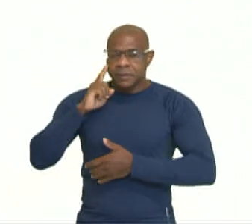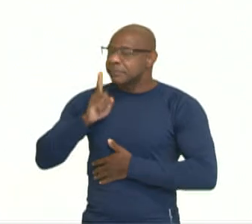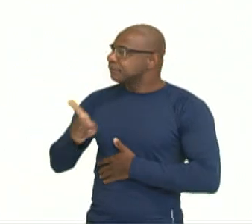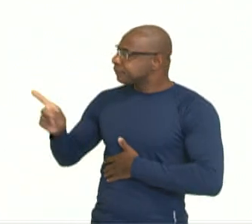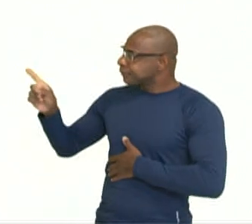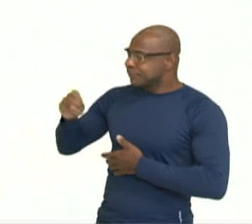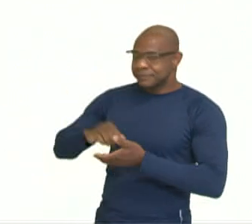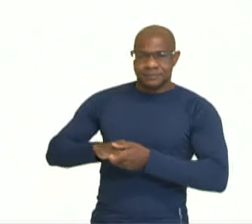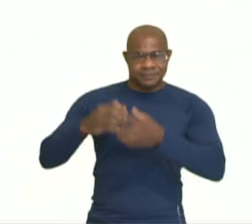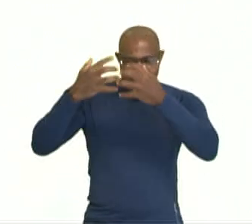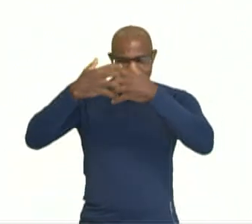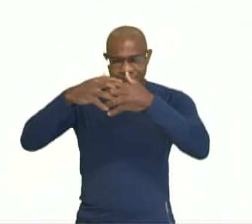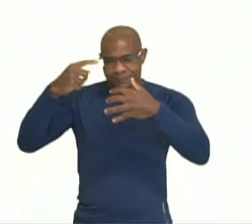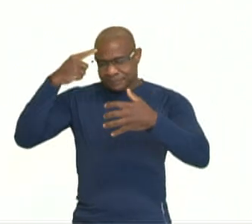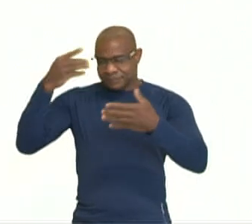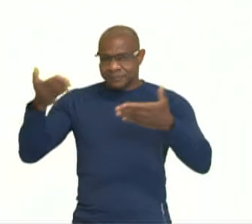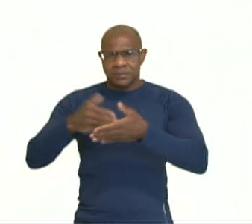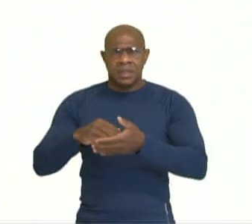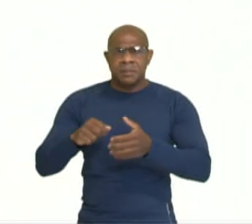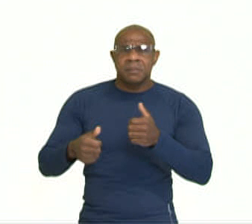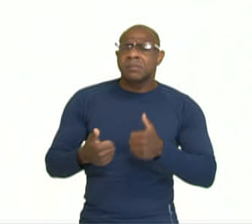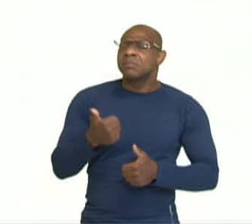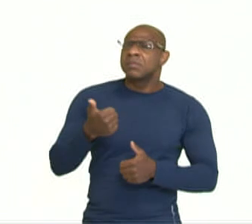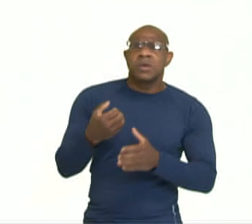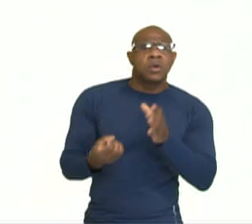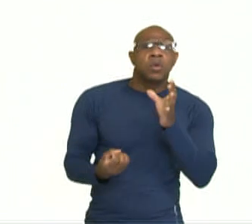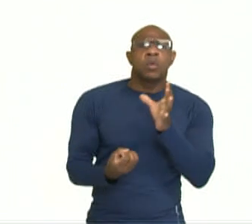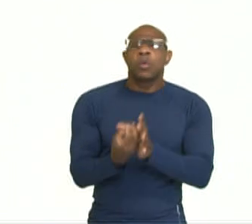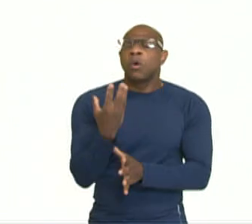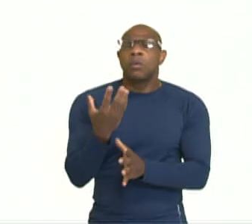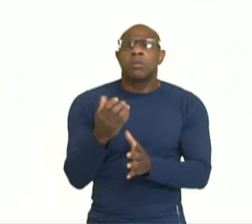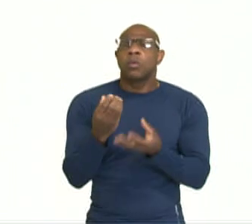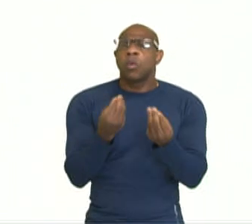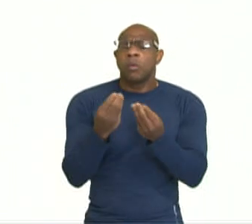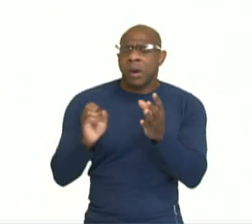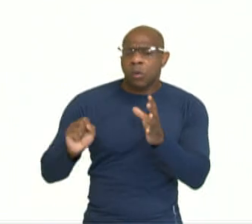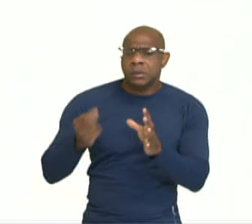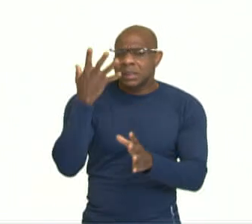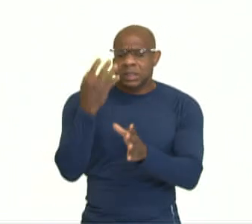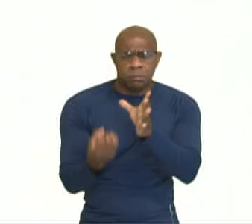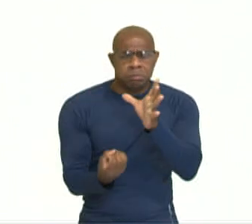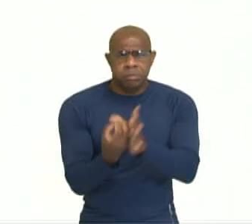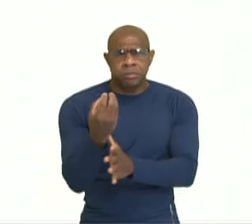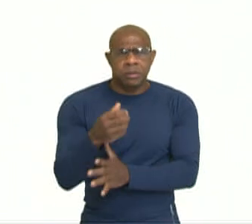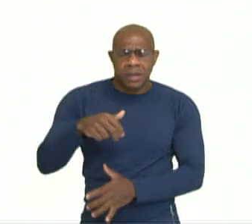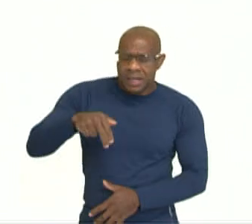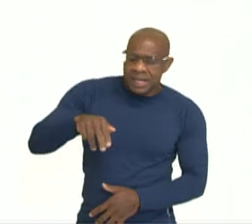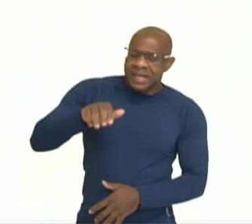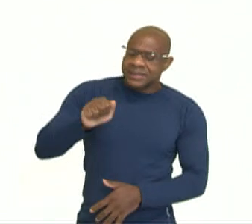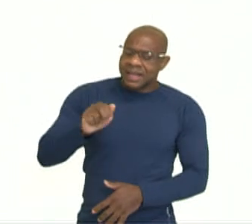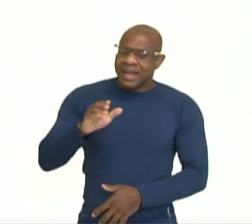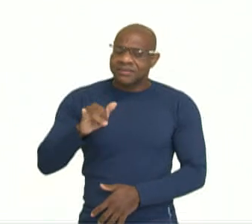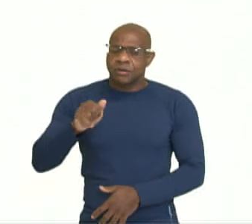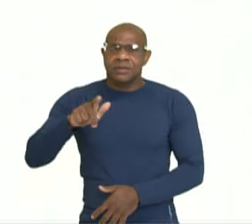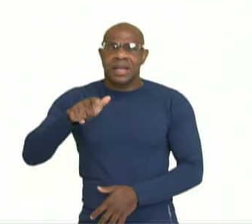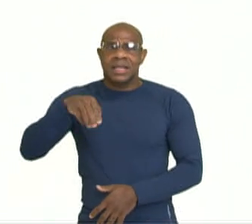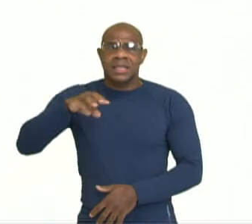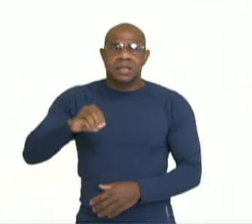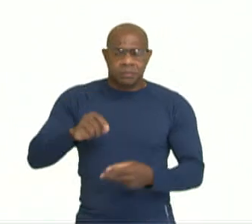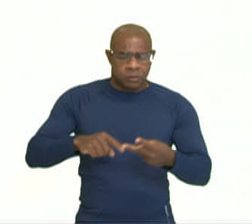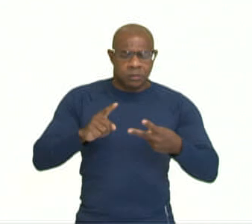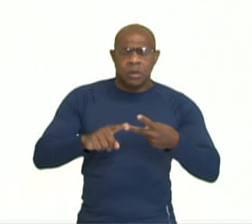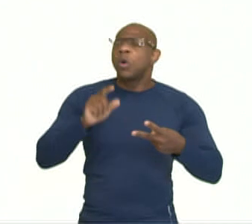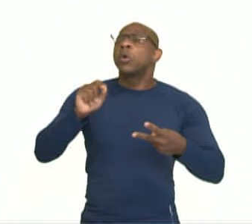na cabeça de vocês. A primeira, como surgiu o nacionalismo? E mais, o que é Estado? O que é uma nação? Dentro